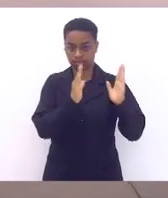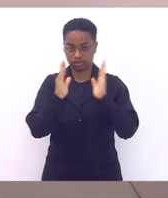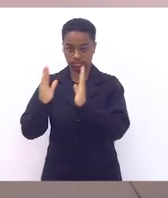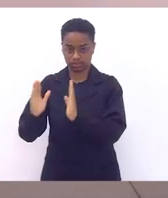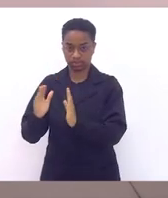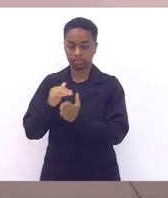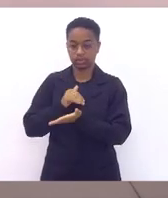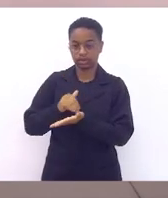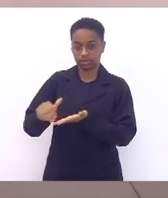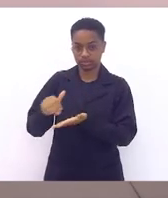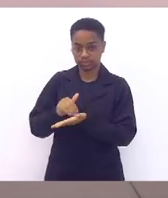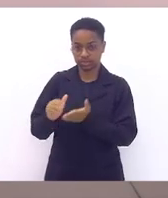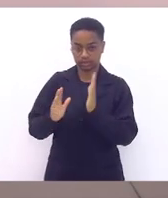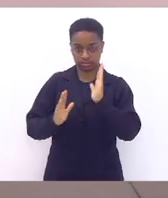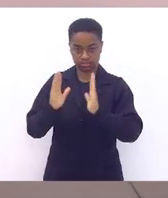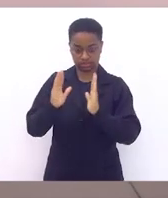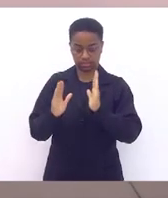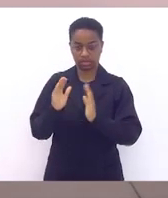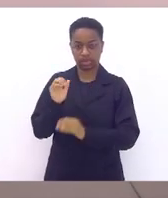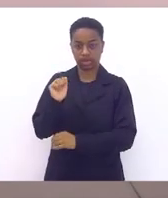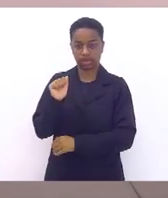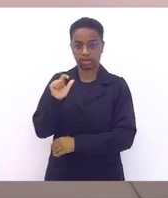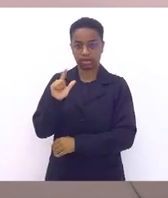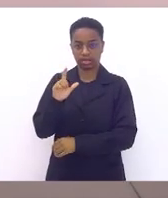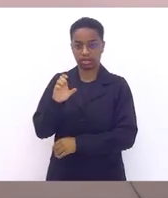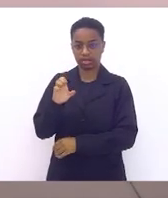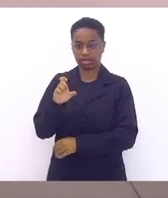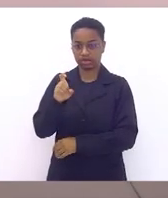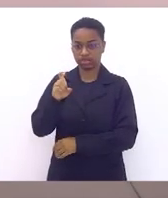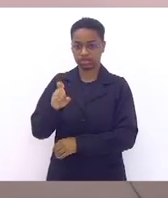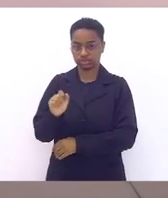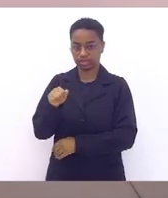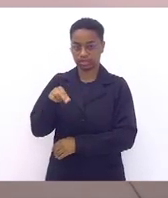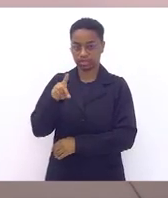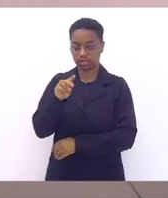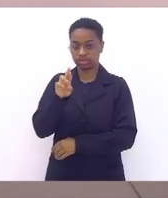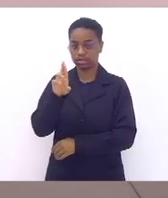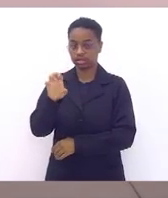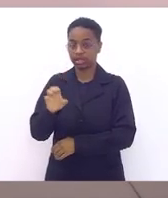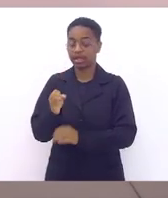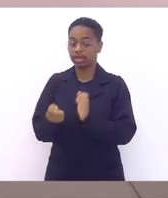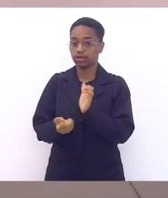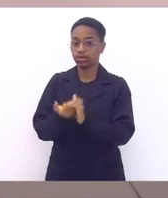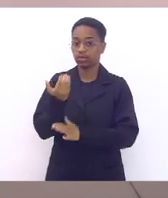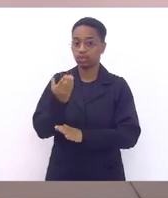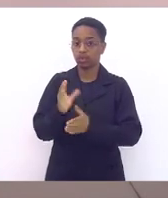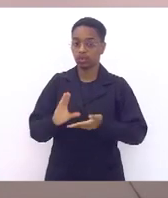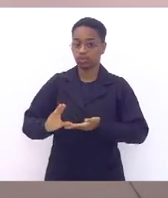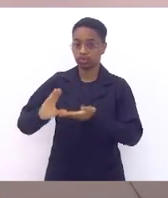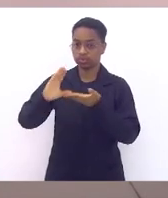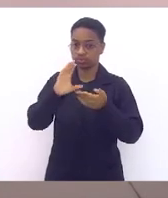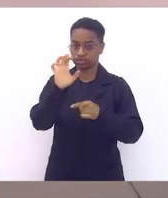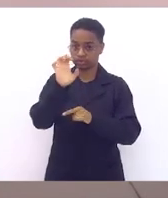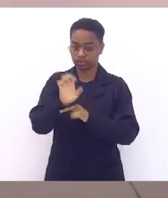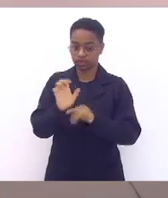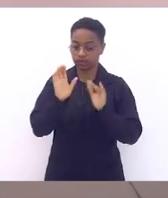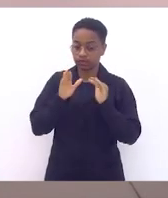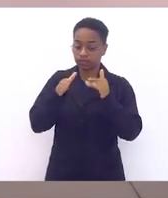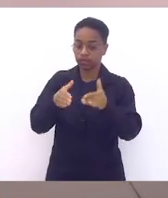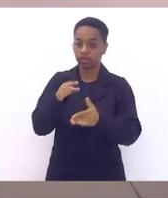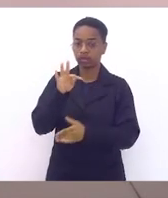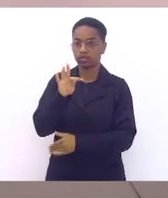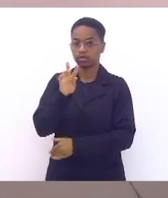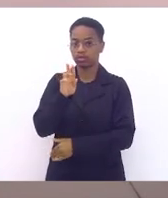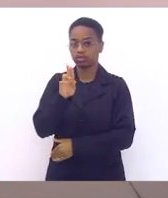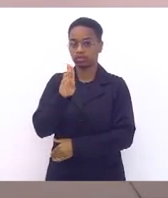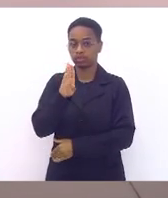Dr. Alexandre Kiepes, ele instituiu o Conselho Estadual de Tuberculose. E aí já,